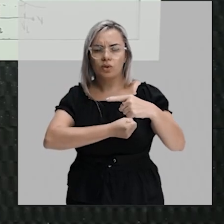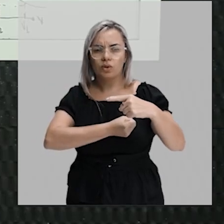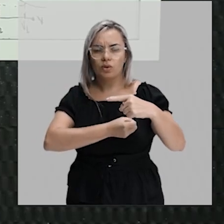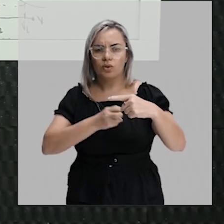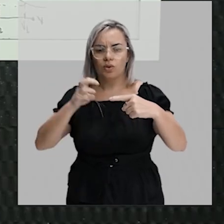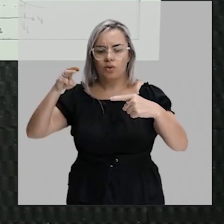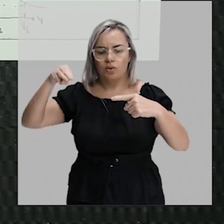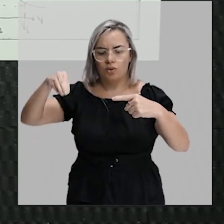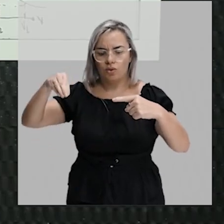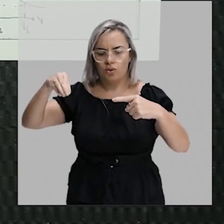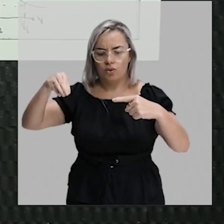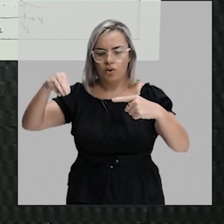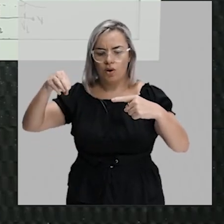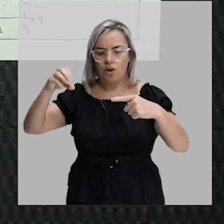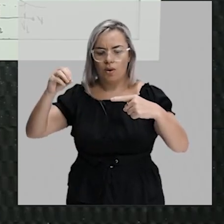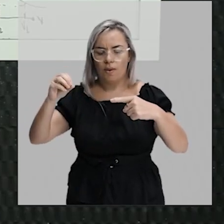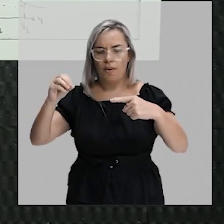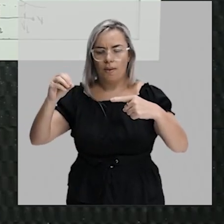de mols,